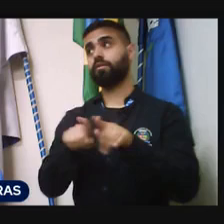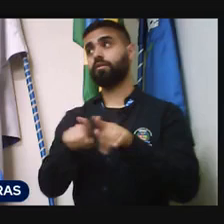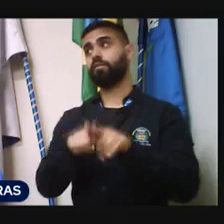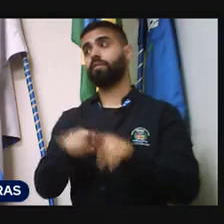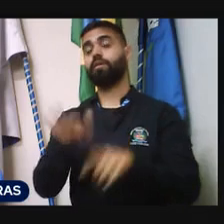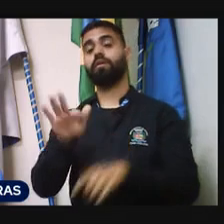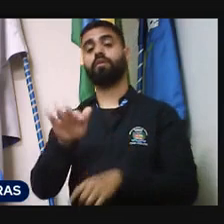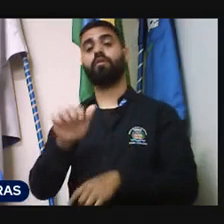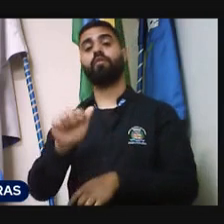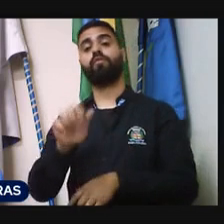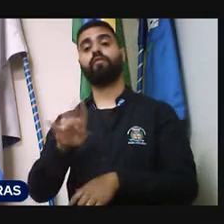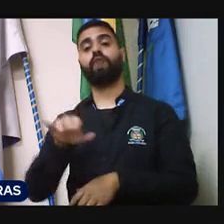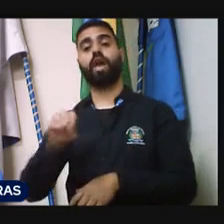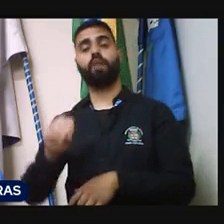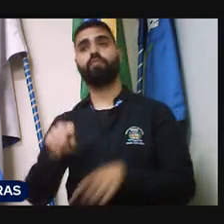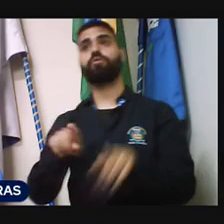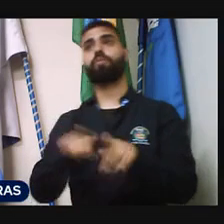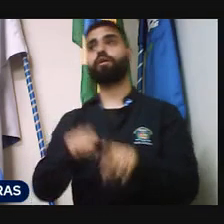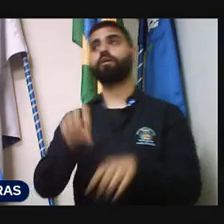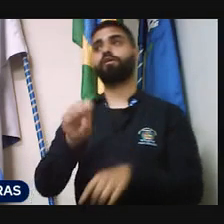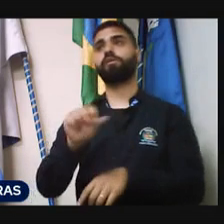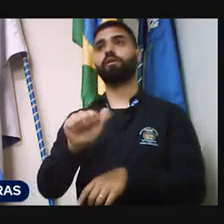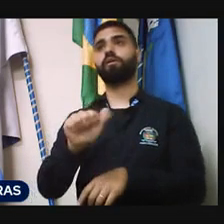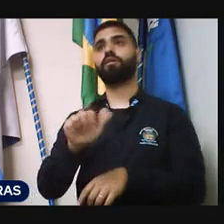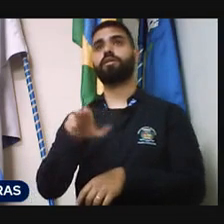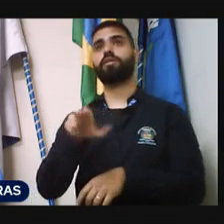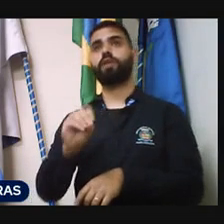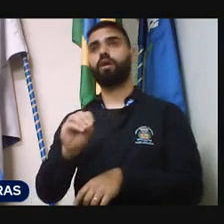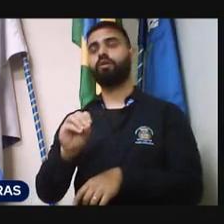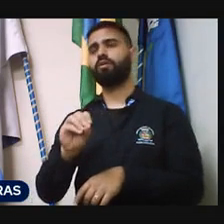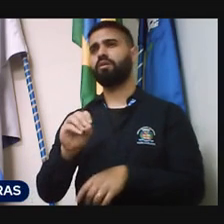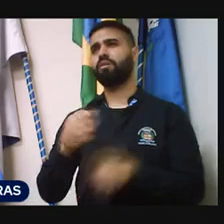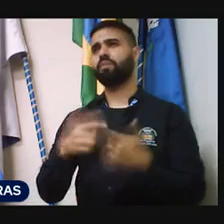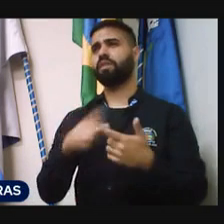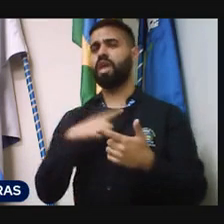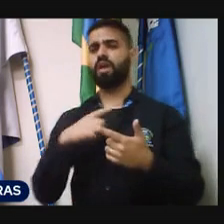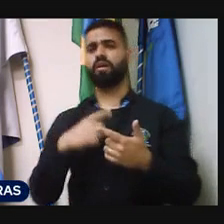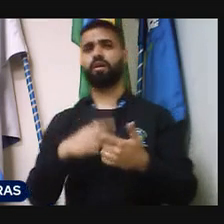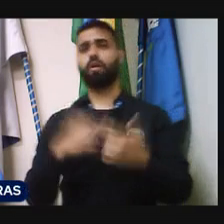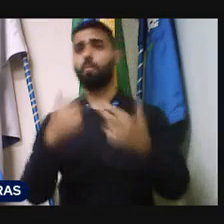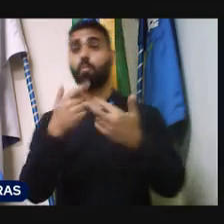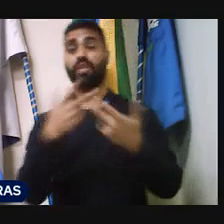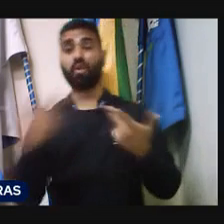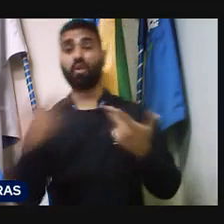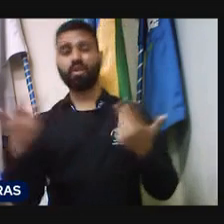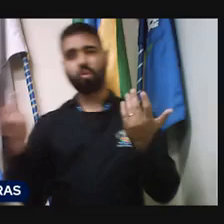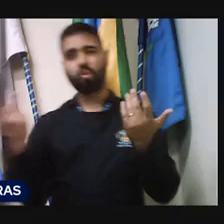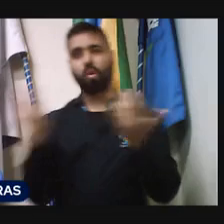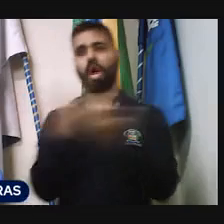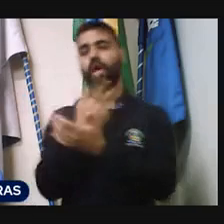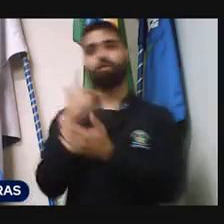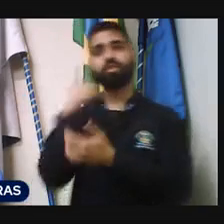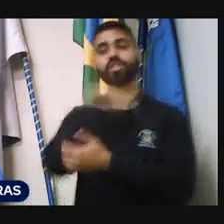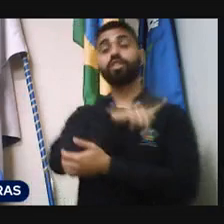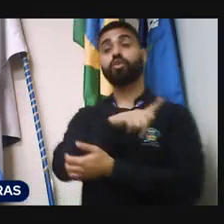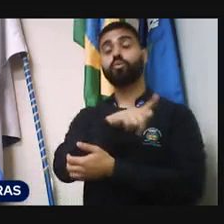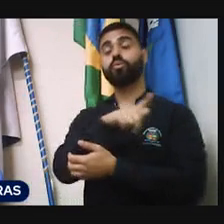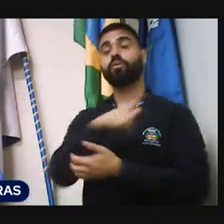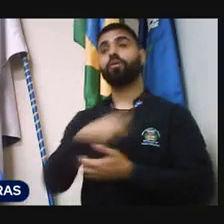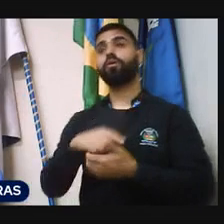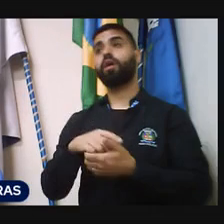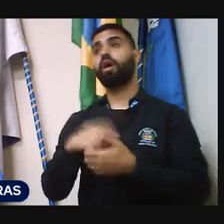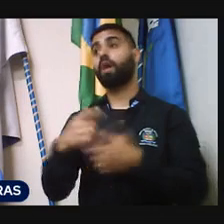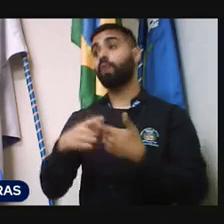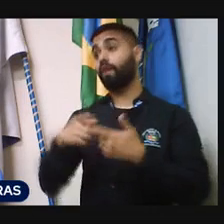fazendo Tony ao salvo muita coisa Deus foi